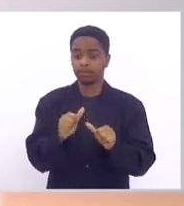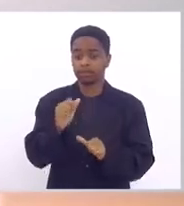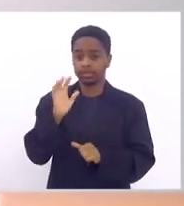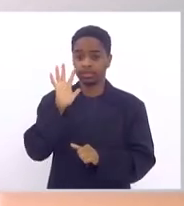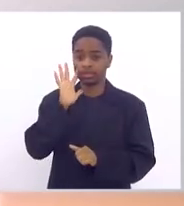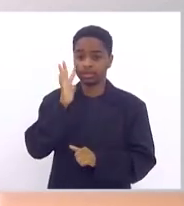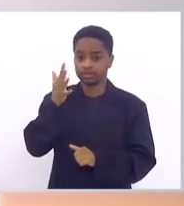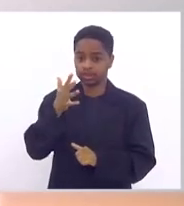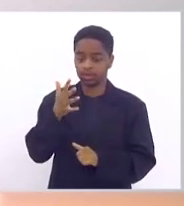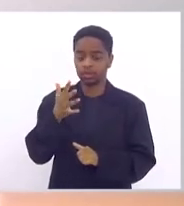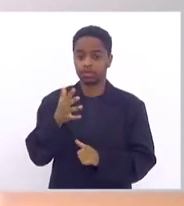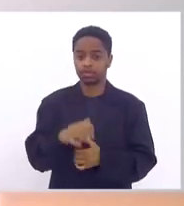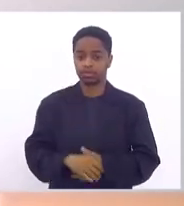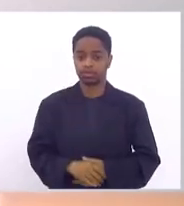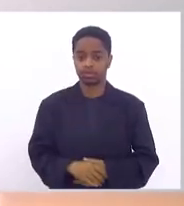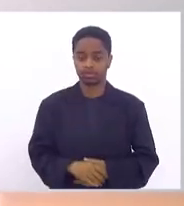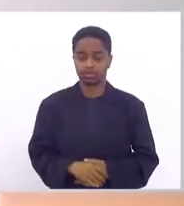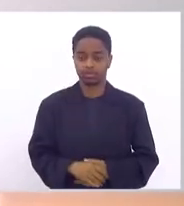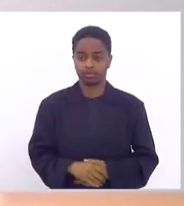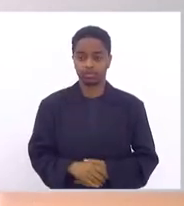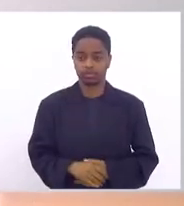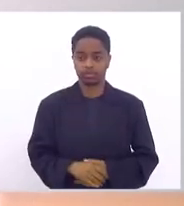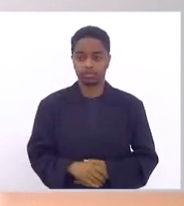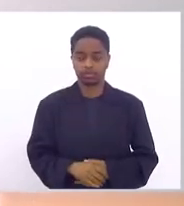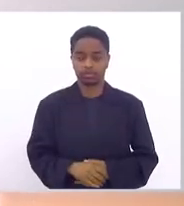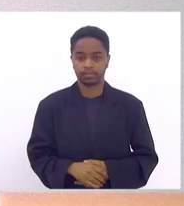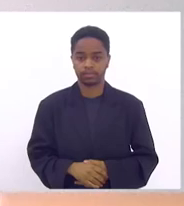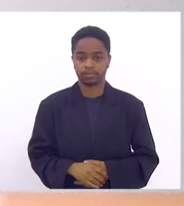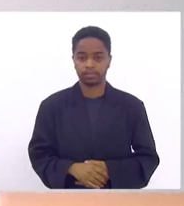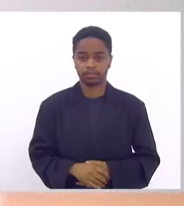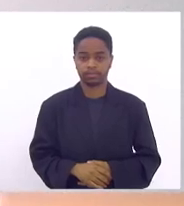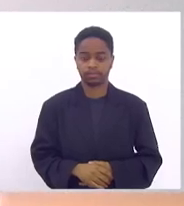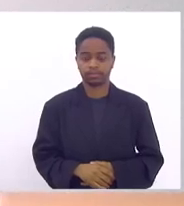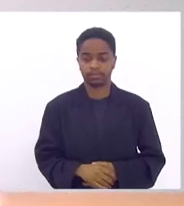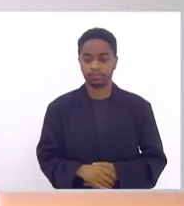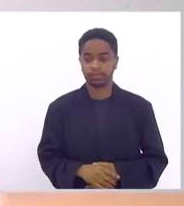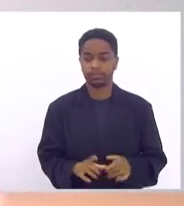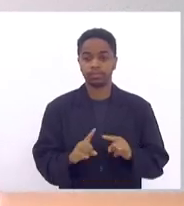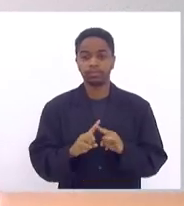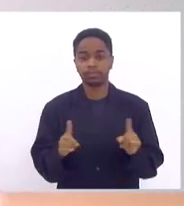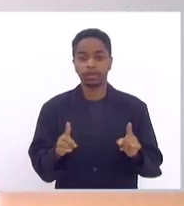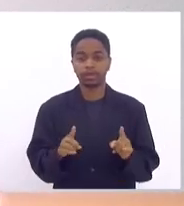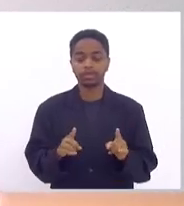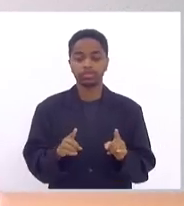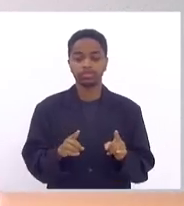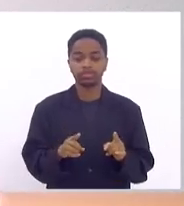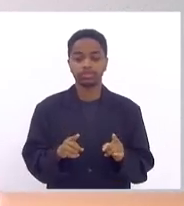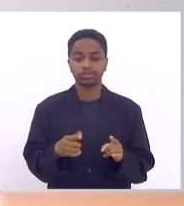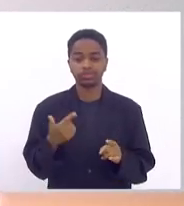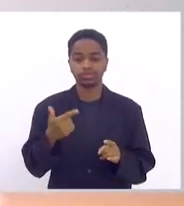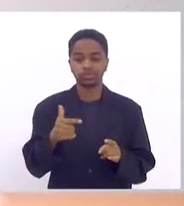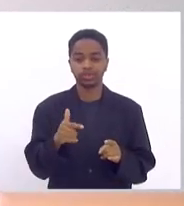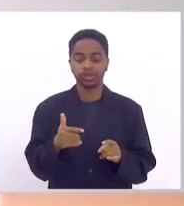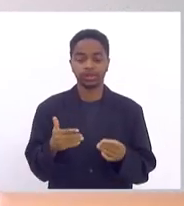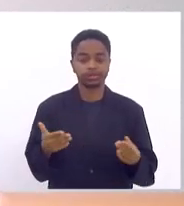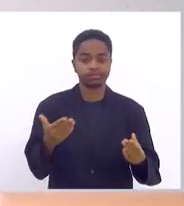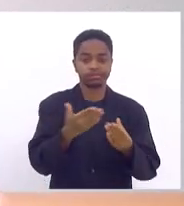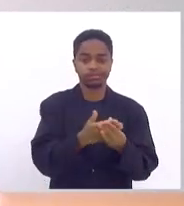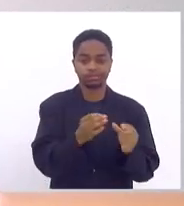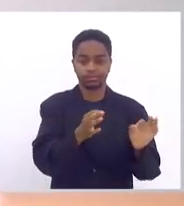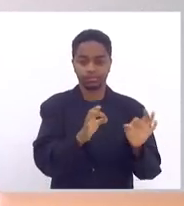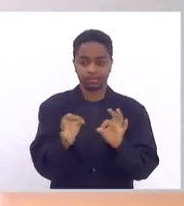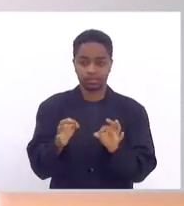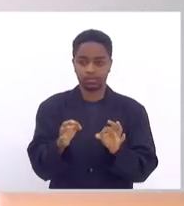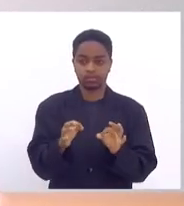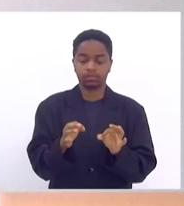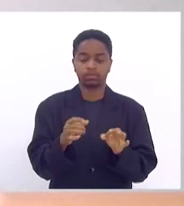inverter a decisão Ah sem nem intimar a assembleia seria um caso interessantíssimo de embargos